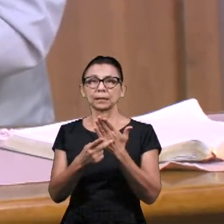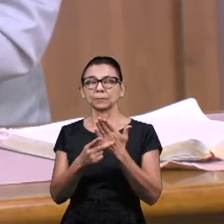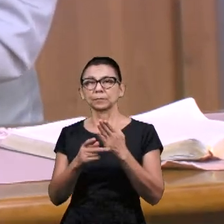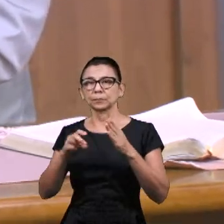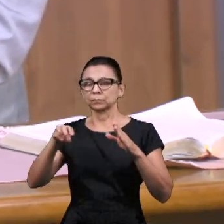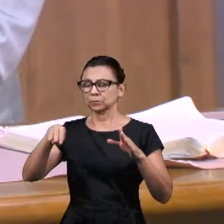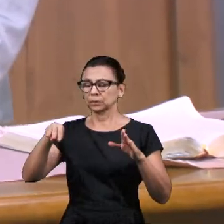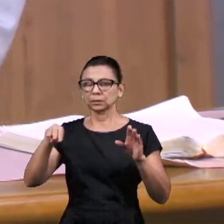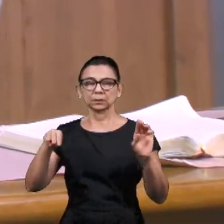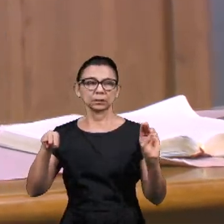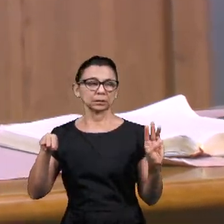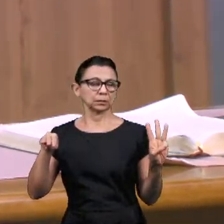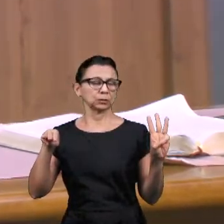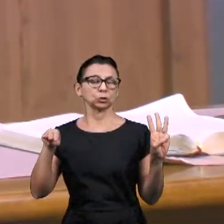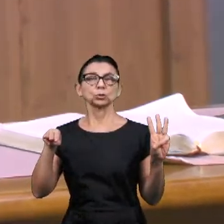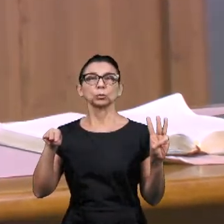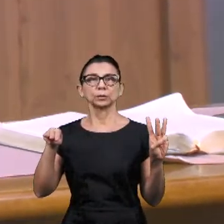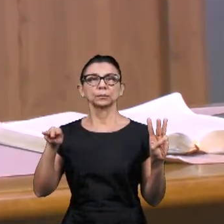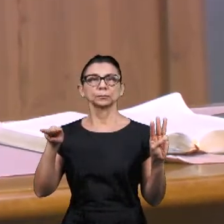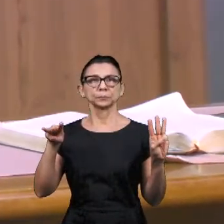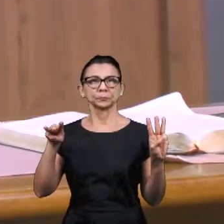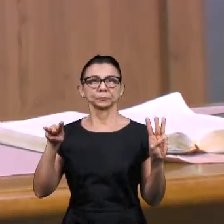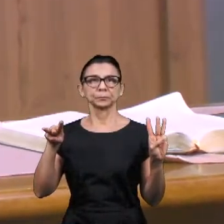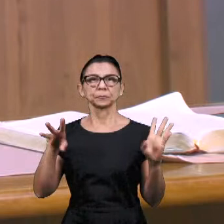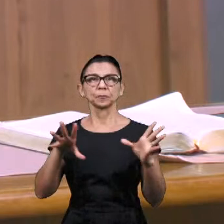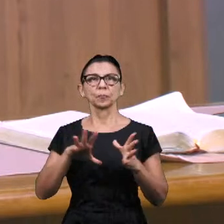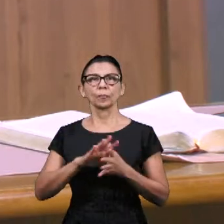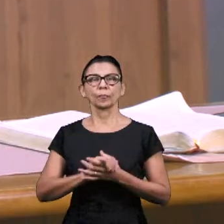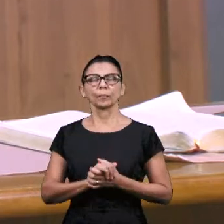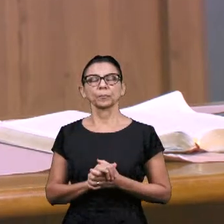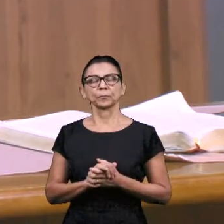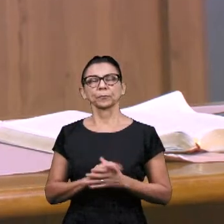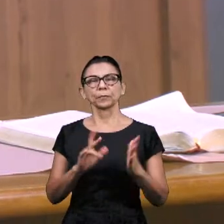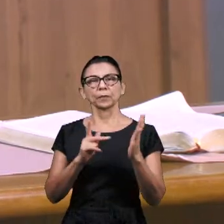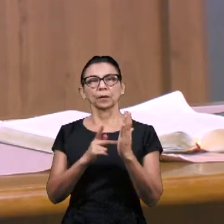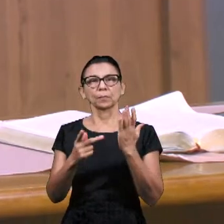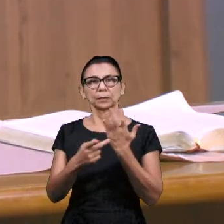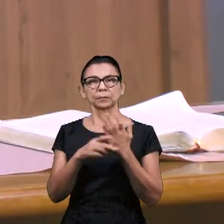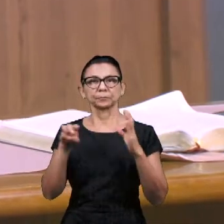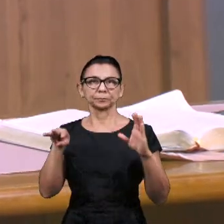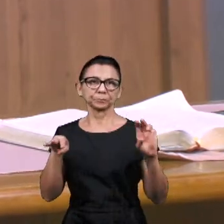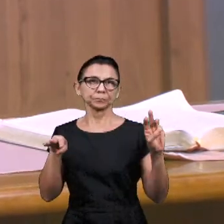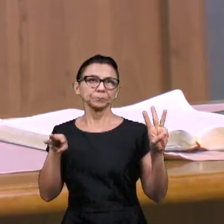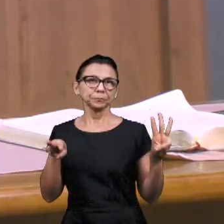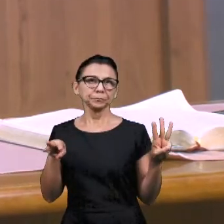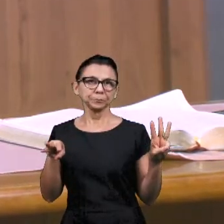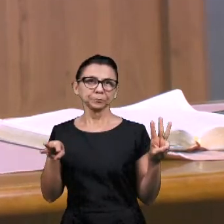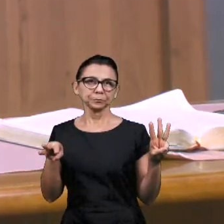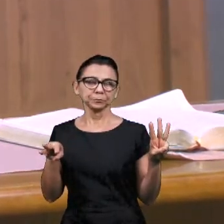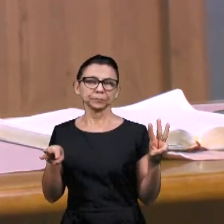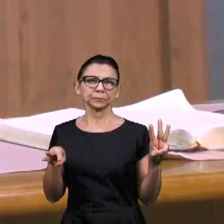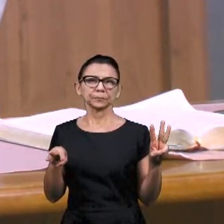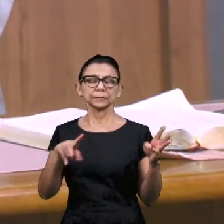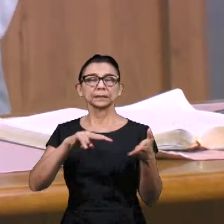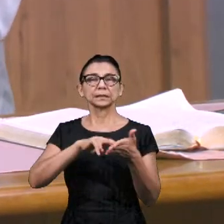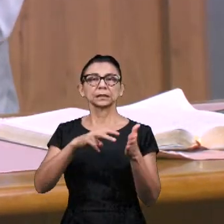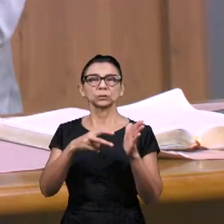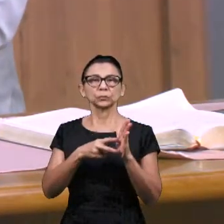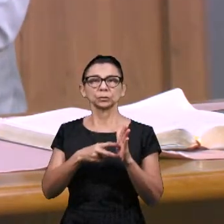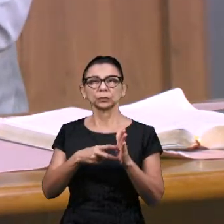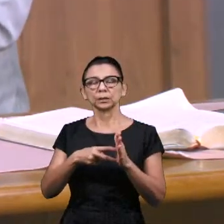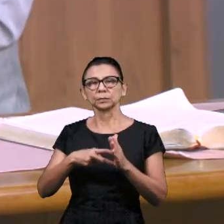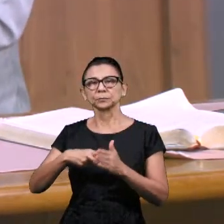fazendo uma revisão das parábolas estudadas. A parábola do trigo e do joio, ela diz respeito à palavra sem fruto, né?